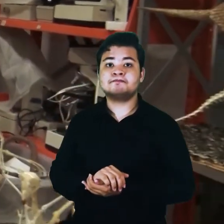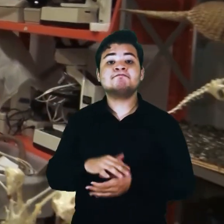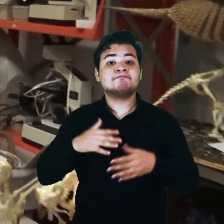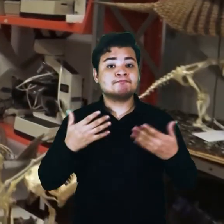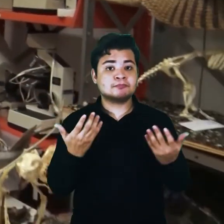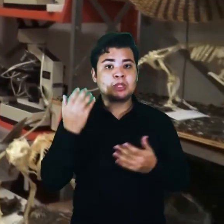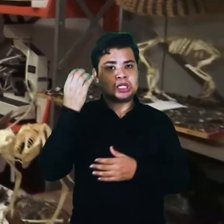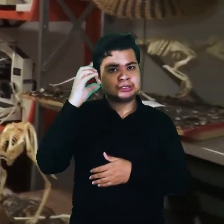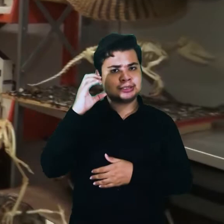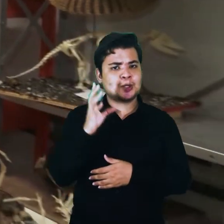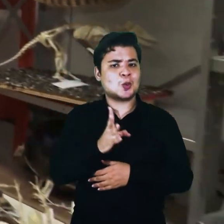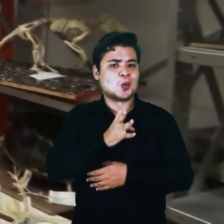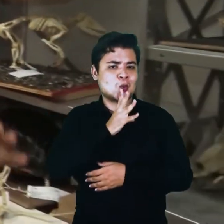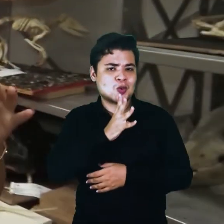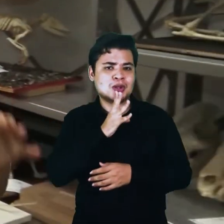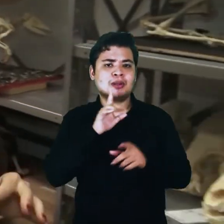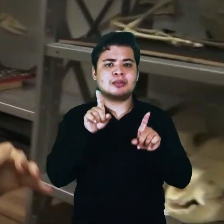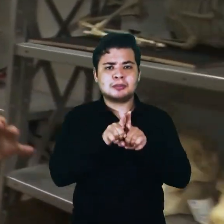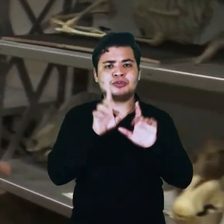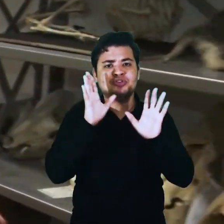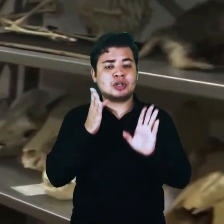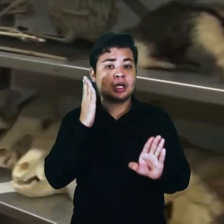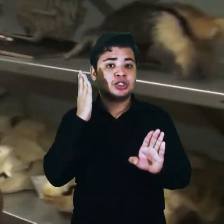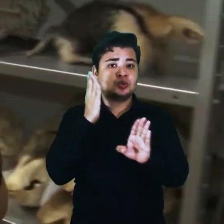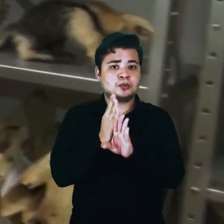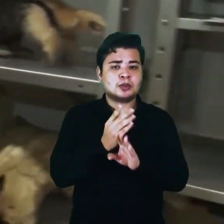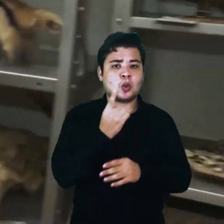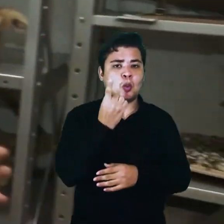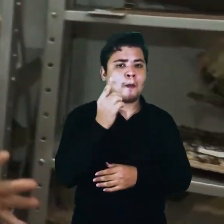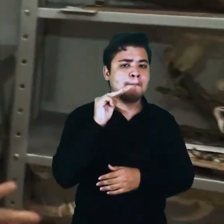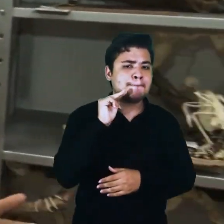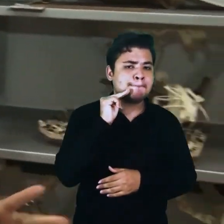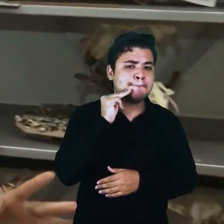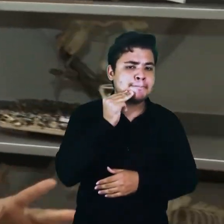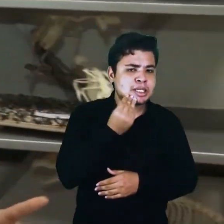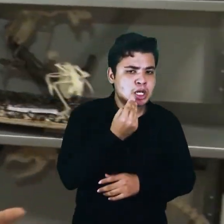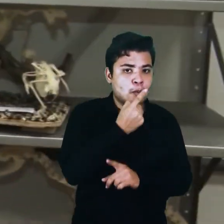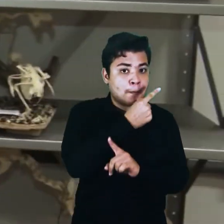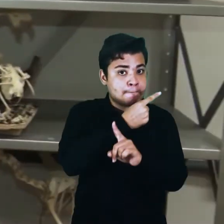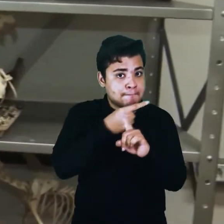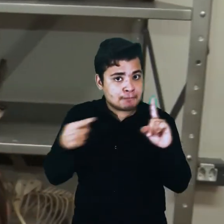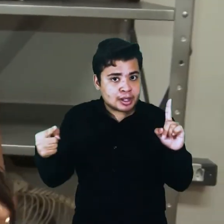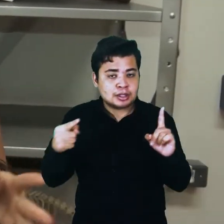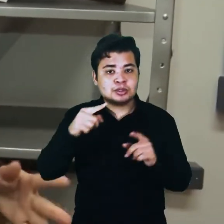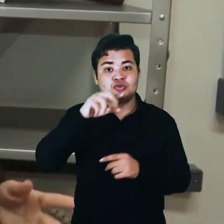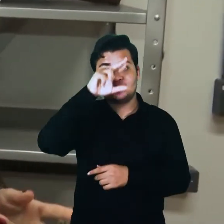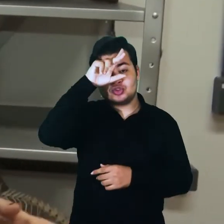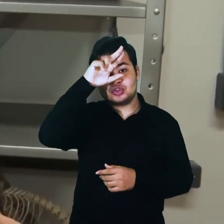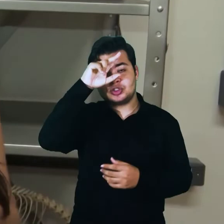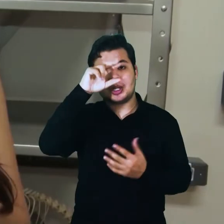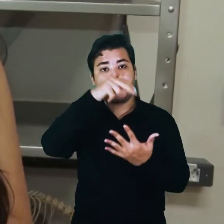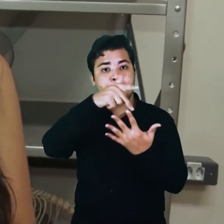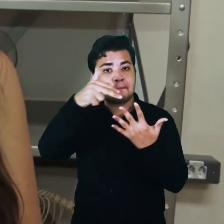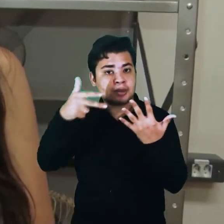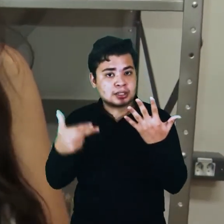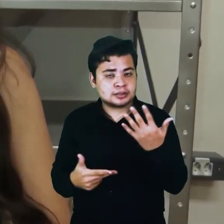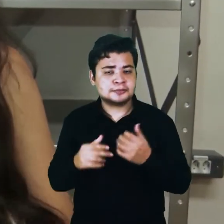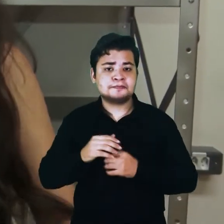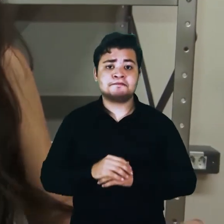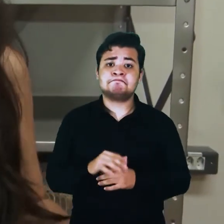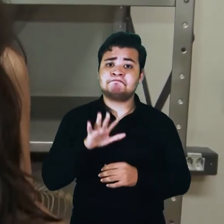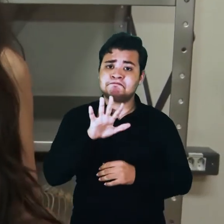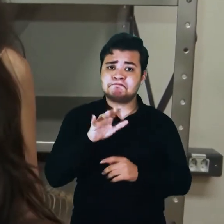conhece, já identificou e descreveu 1,5 milhão de espécies, mas a expectativa é de que existam entre 10 e 100